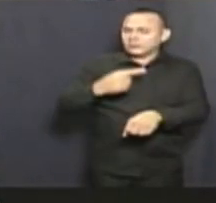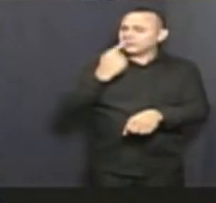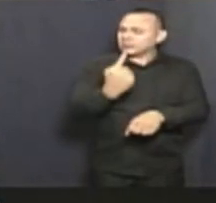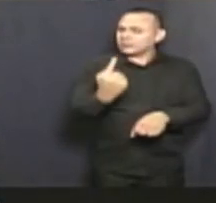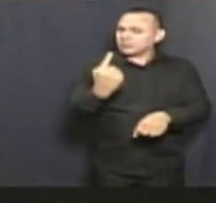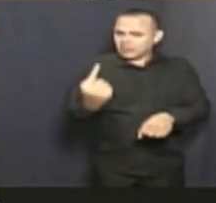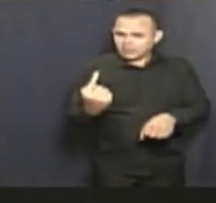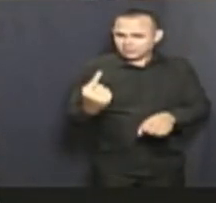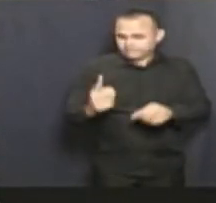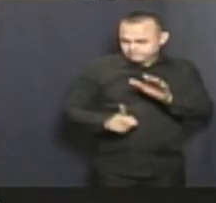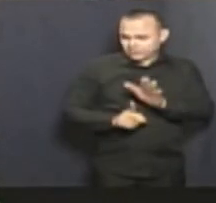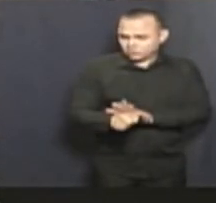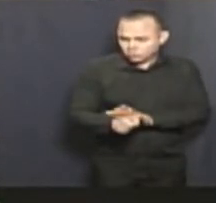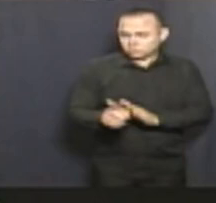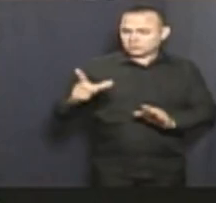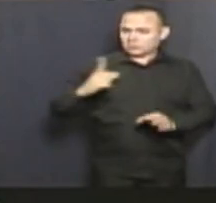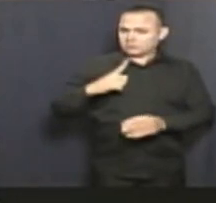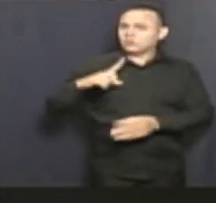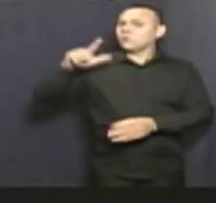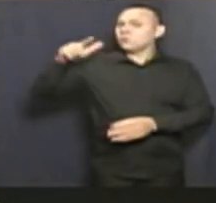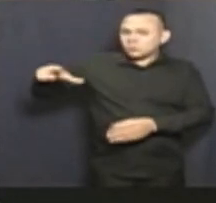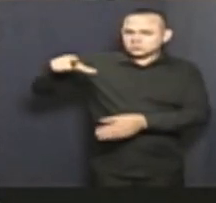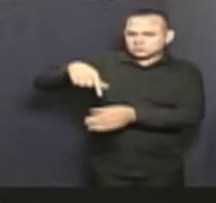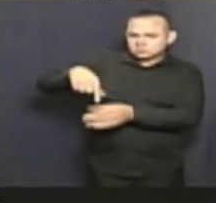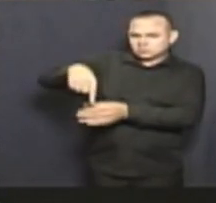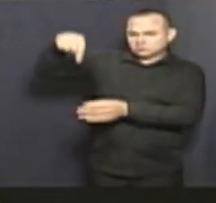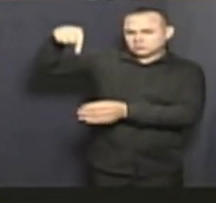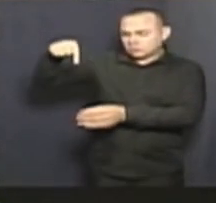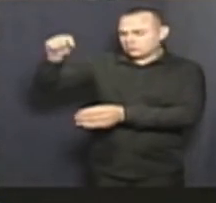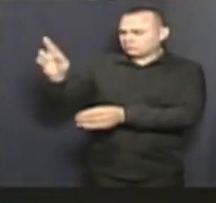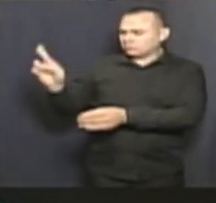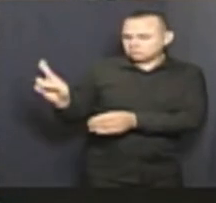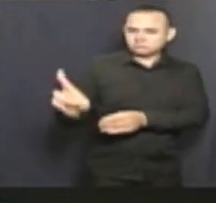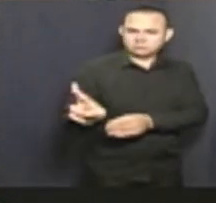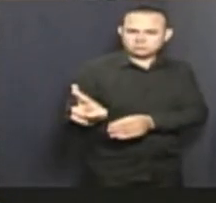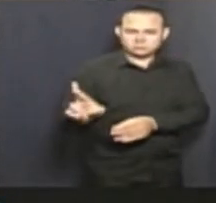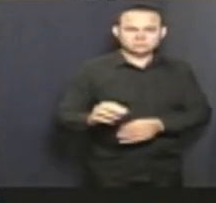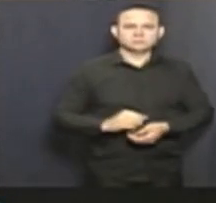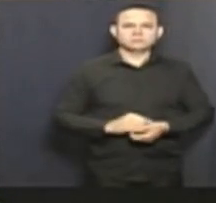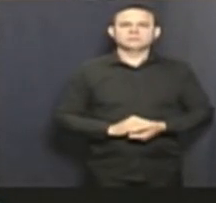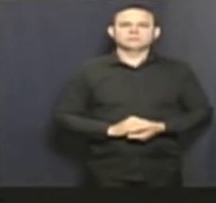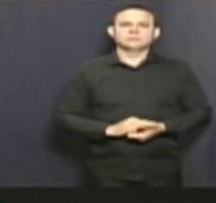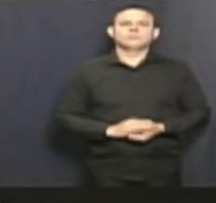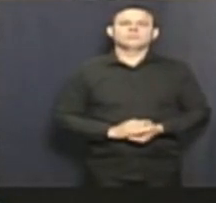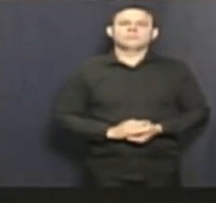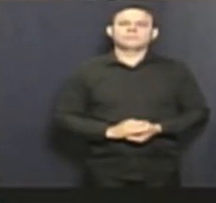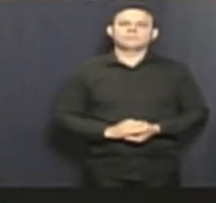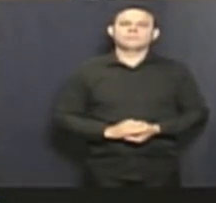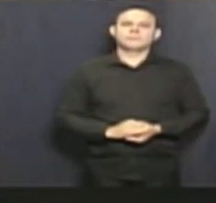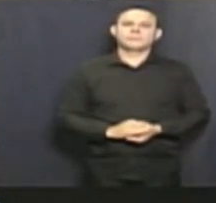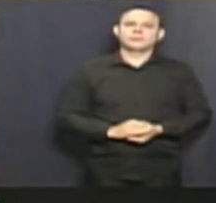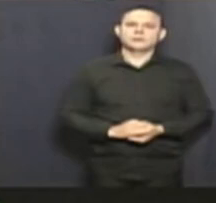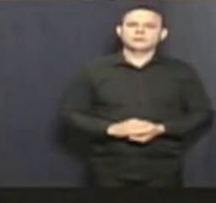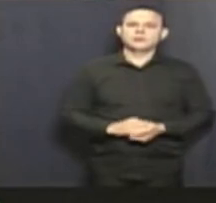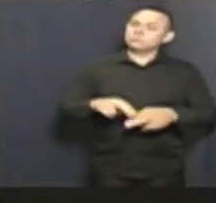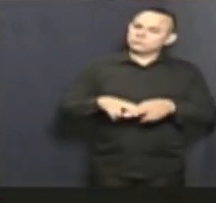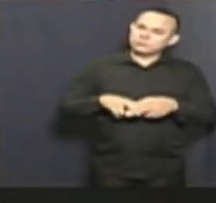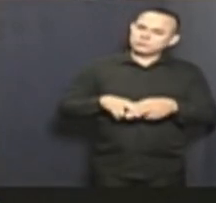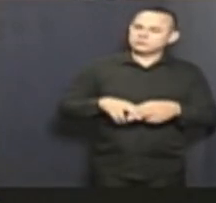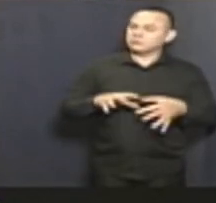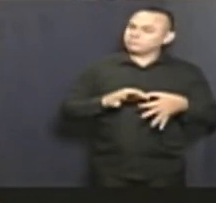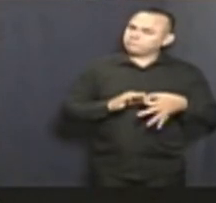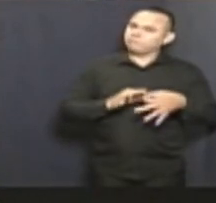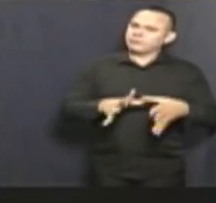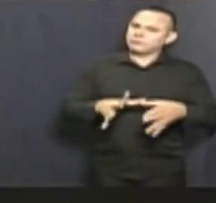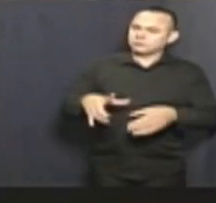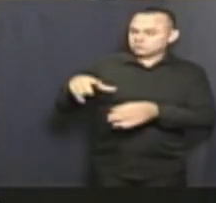sorteado na hora um candidato dever senhora nós decidimos abrir um pouco mais o debate e permitir que vai ser sorteado